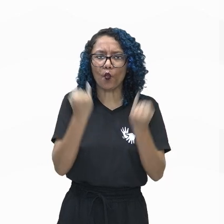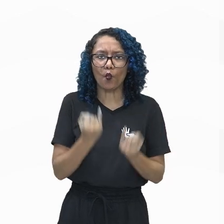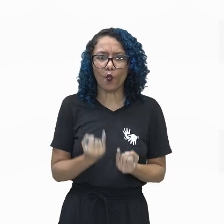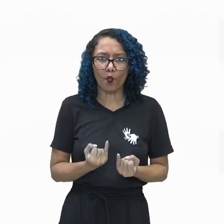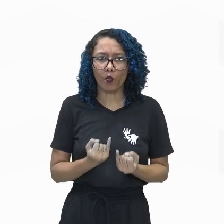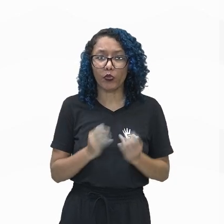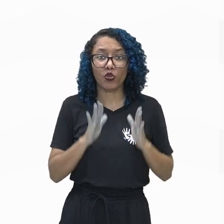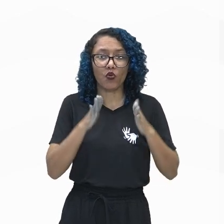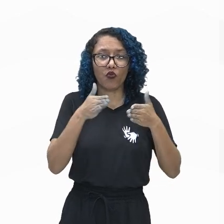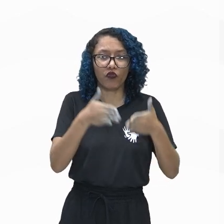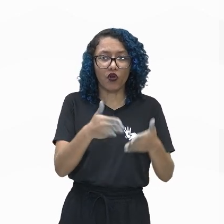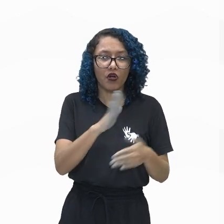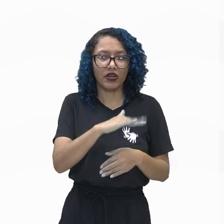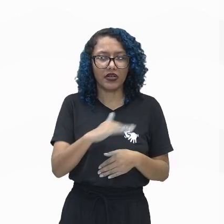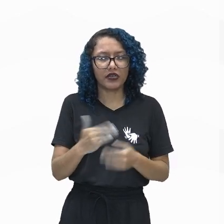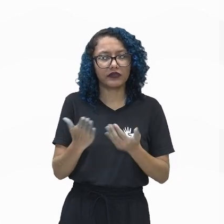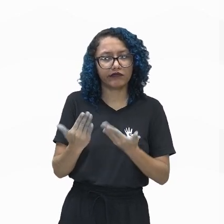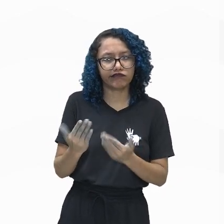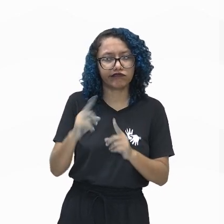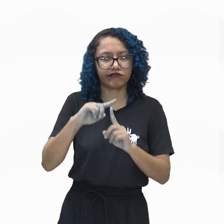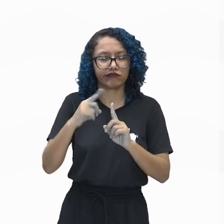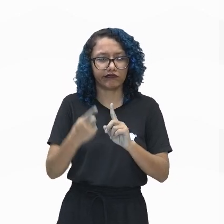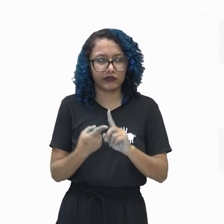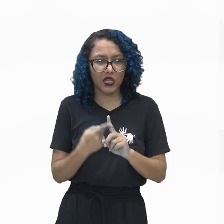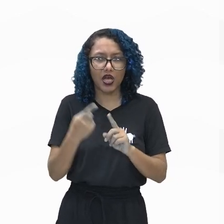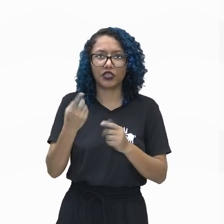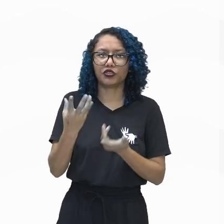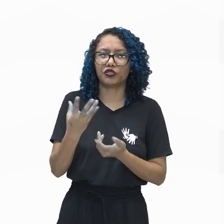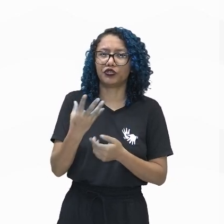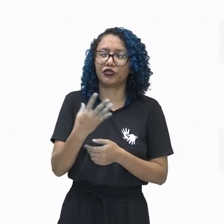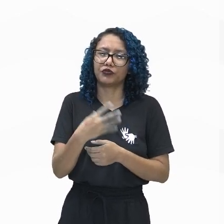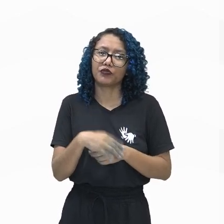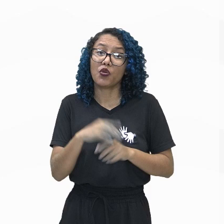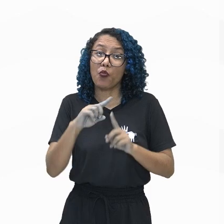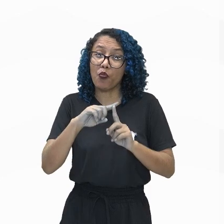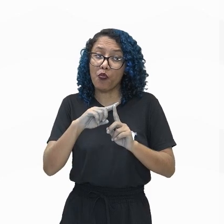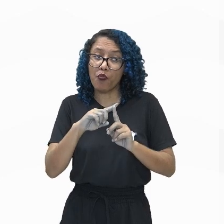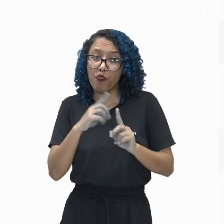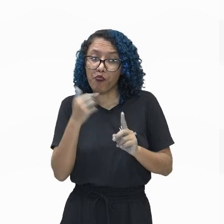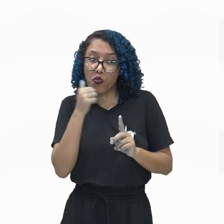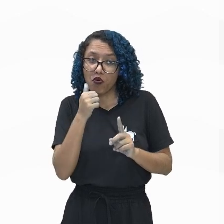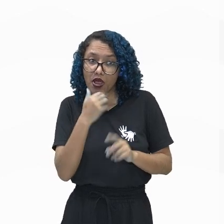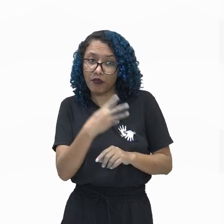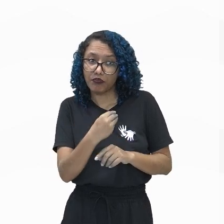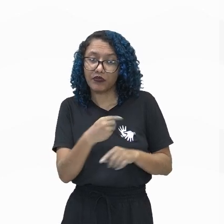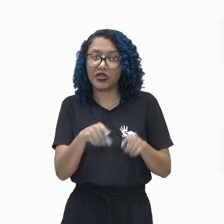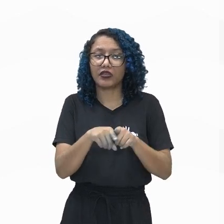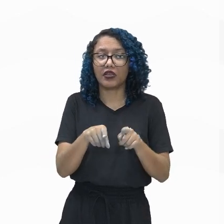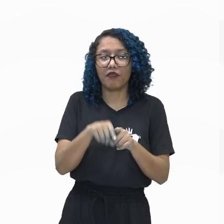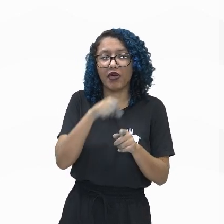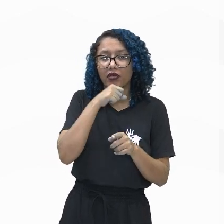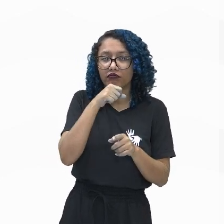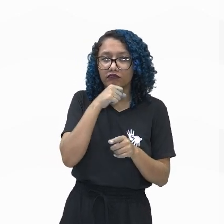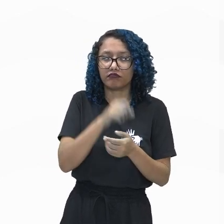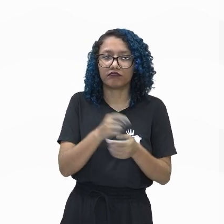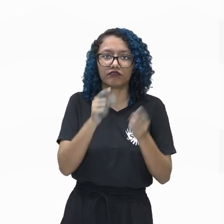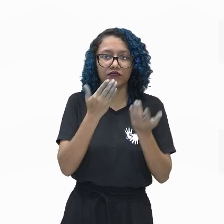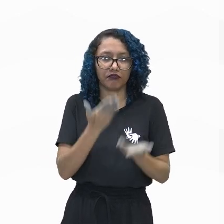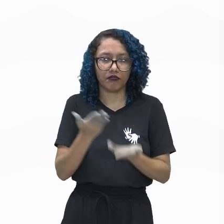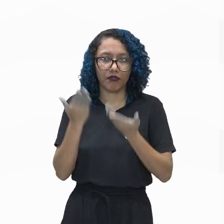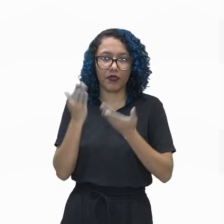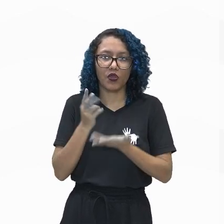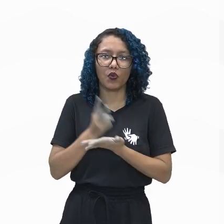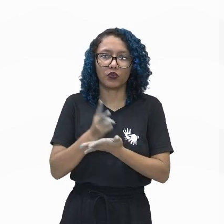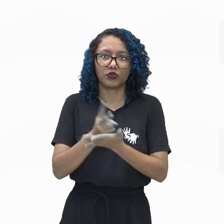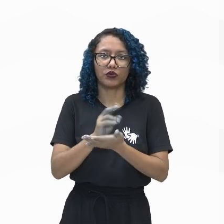crianças, adolescentes, gestantes, lactantes e idosos. No 2.3 nós temos dobrar a produtividade e renda dos